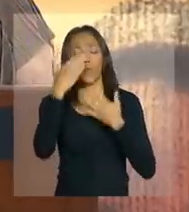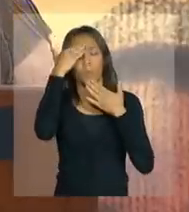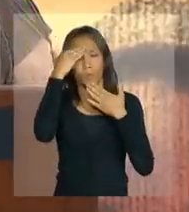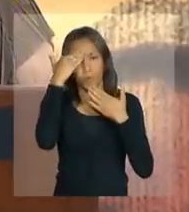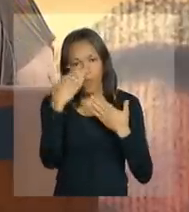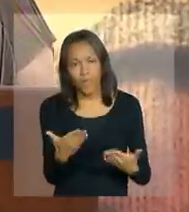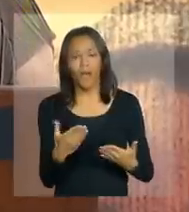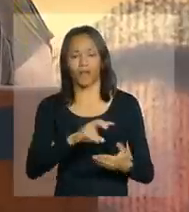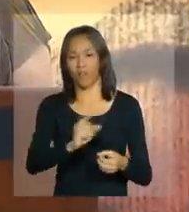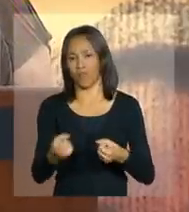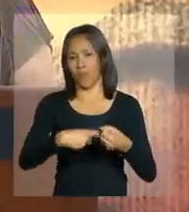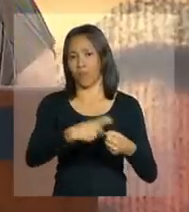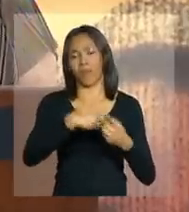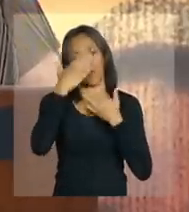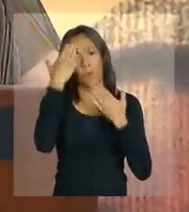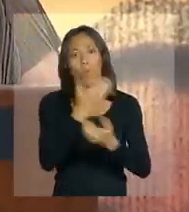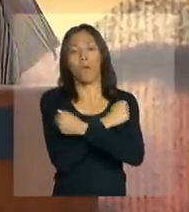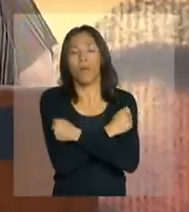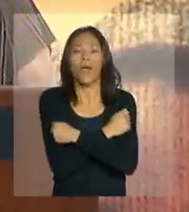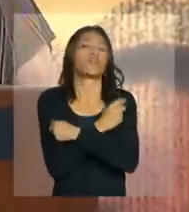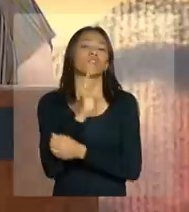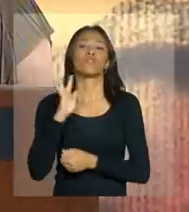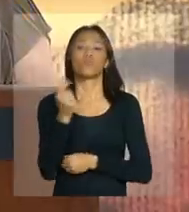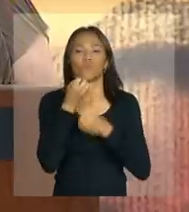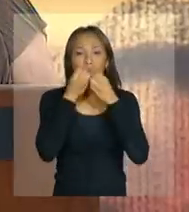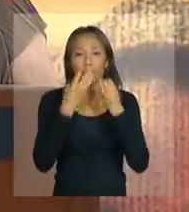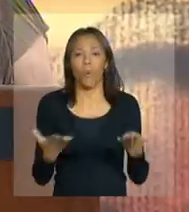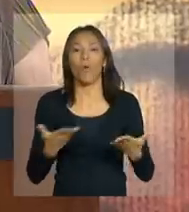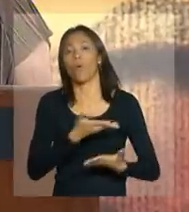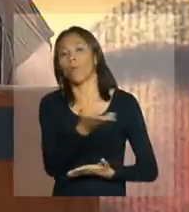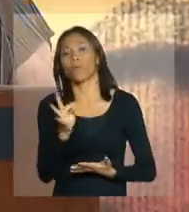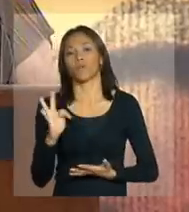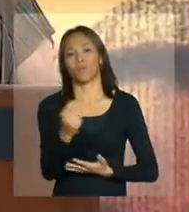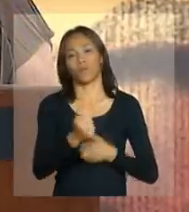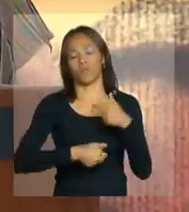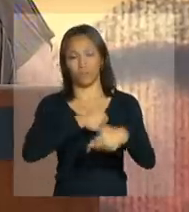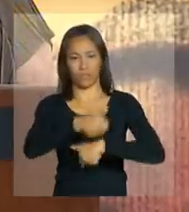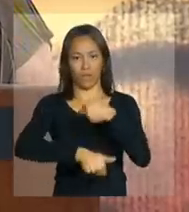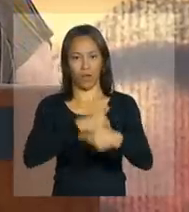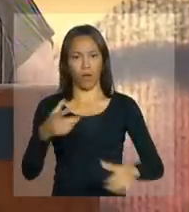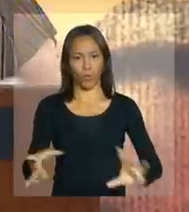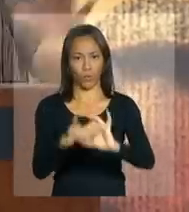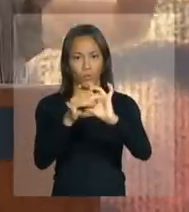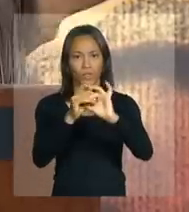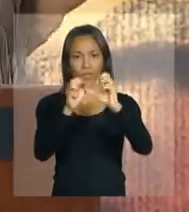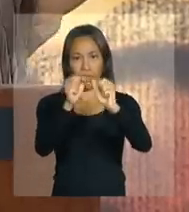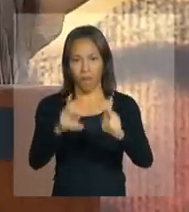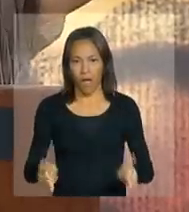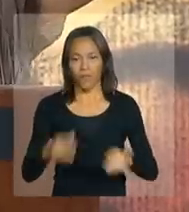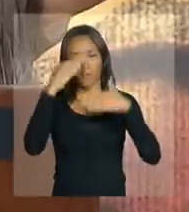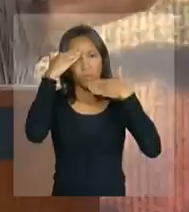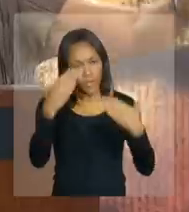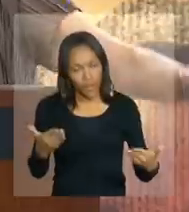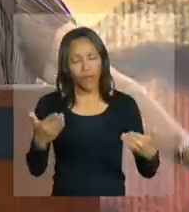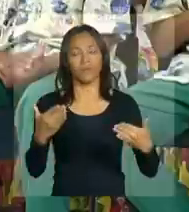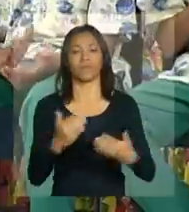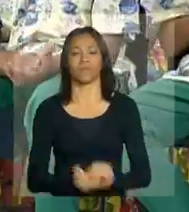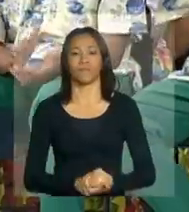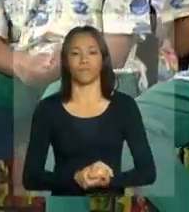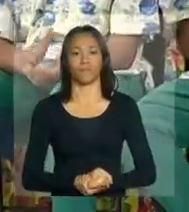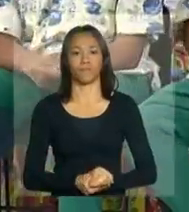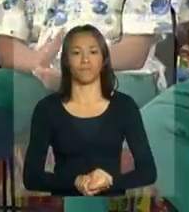obrigado e um abraço e tudo de bom para aqueles que trabalham unido na paz muito obrigado